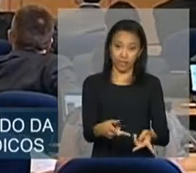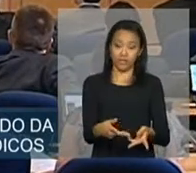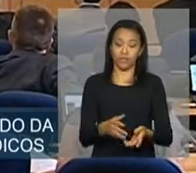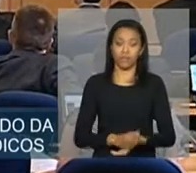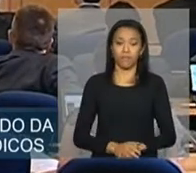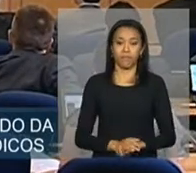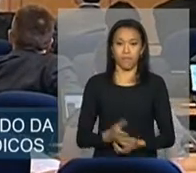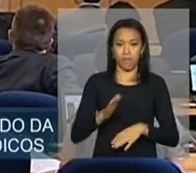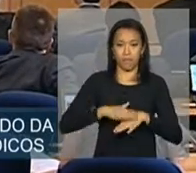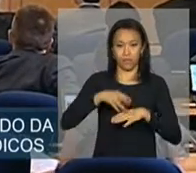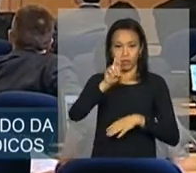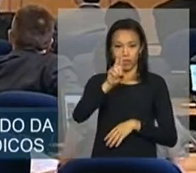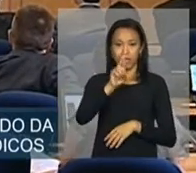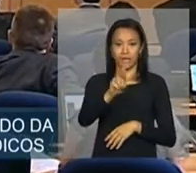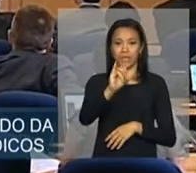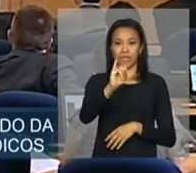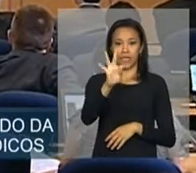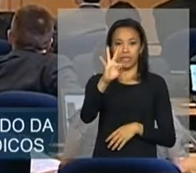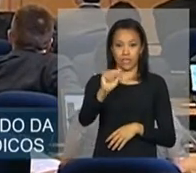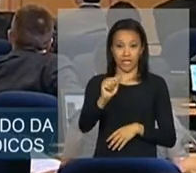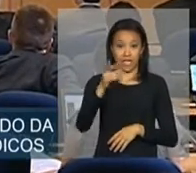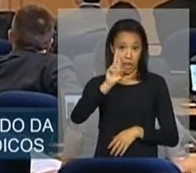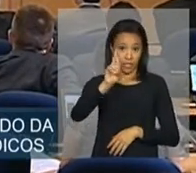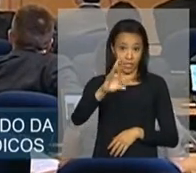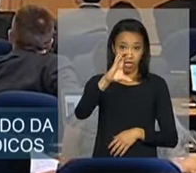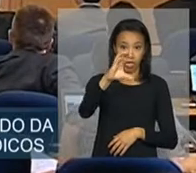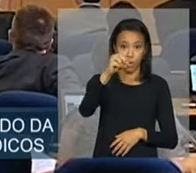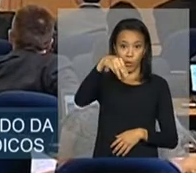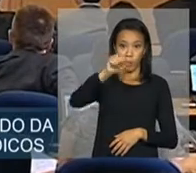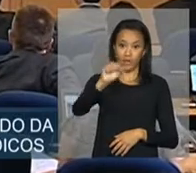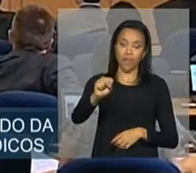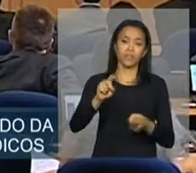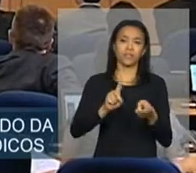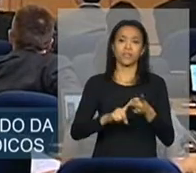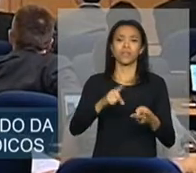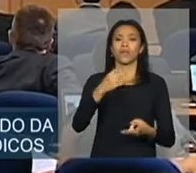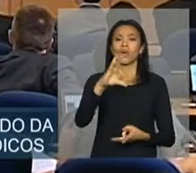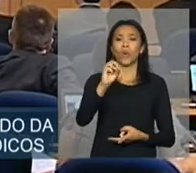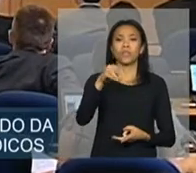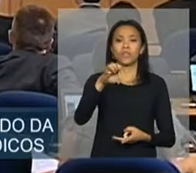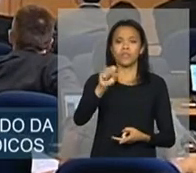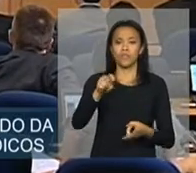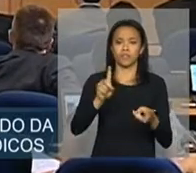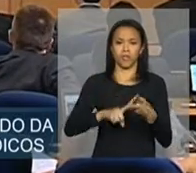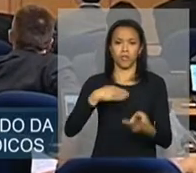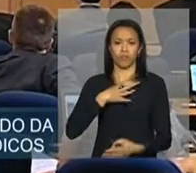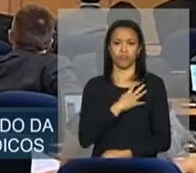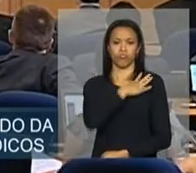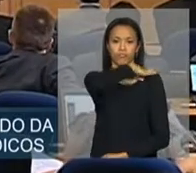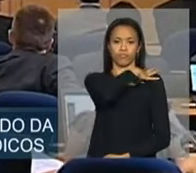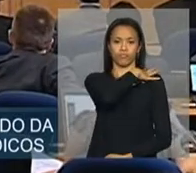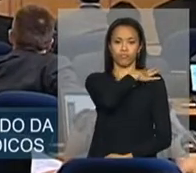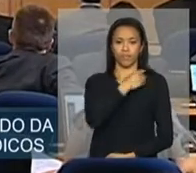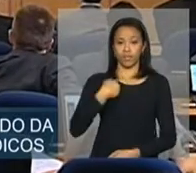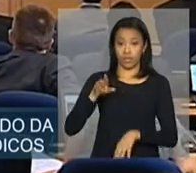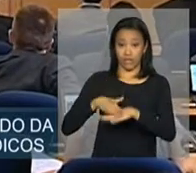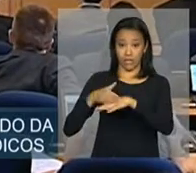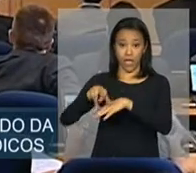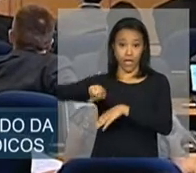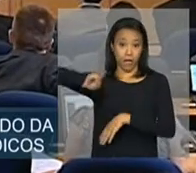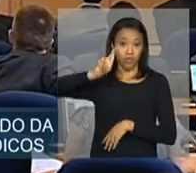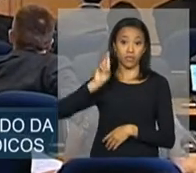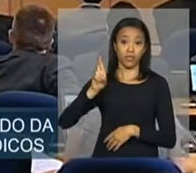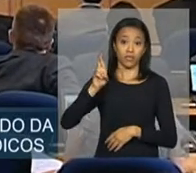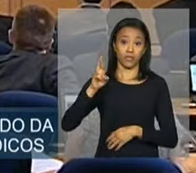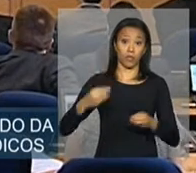da Rita que apresenta o conass da marca aqui a presença do coral sementes do General Severo que representa o